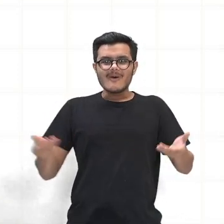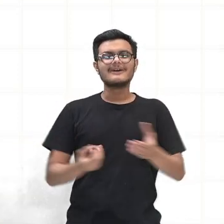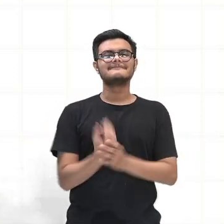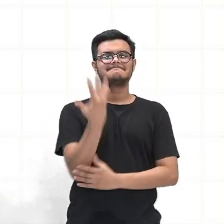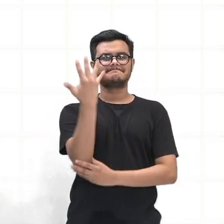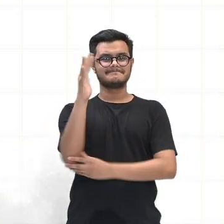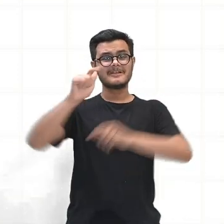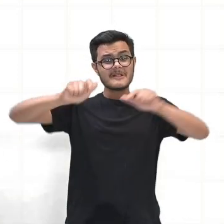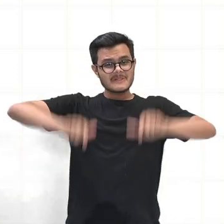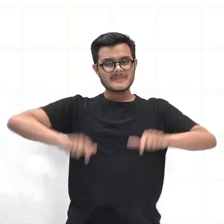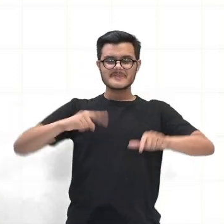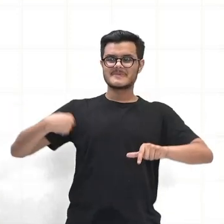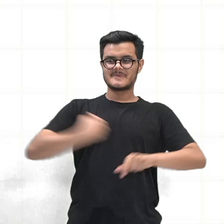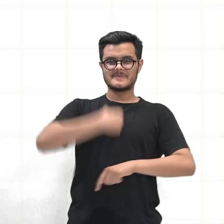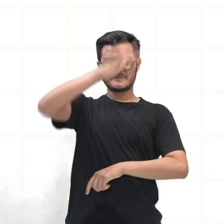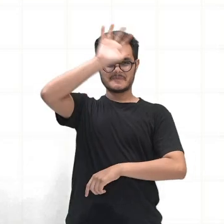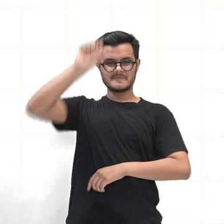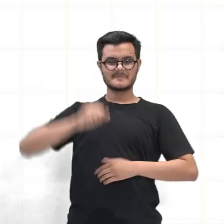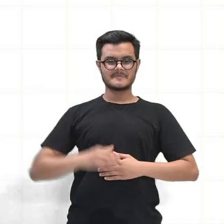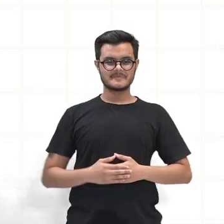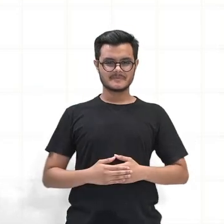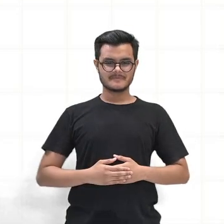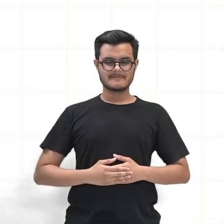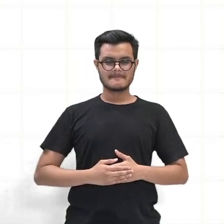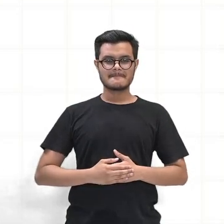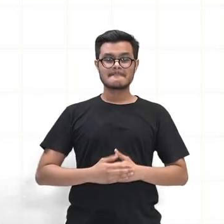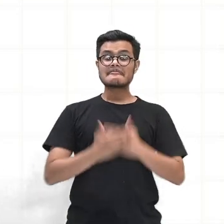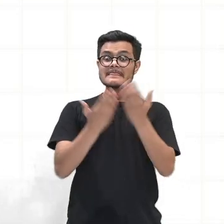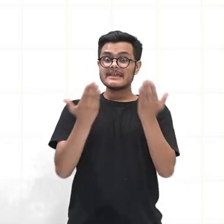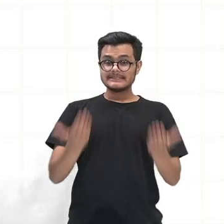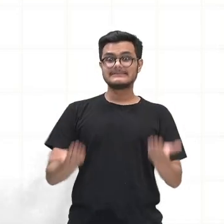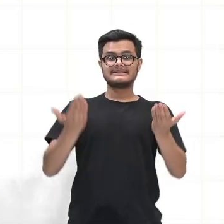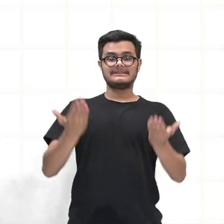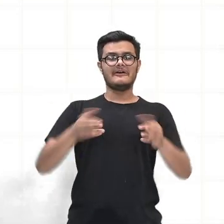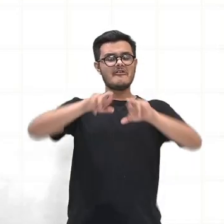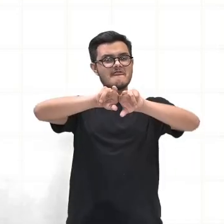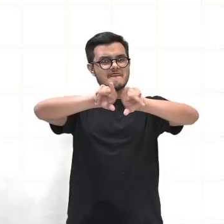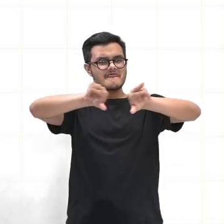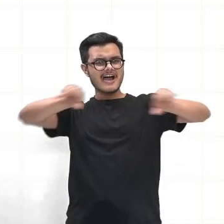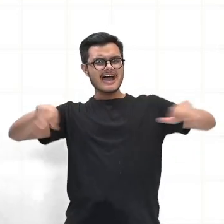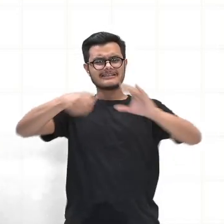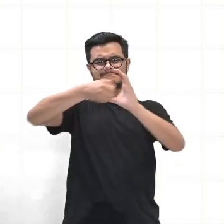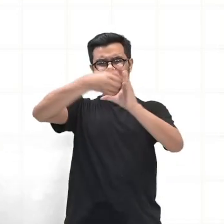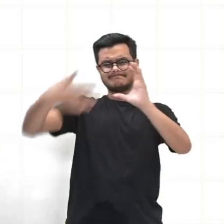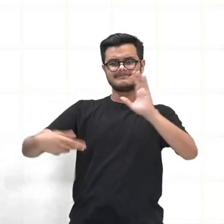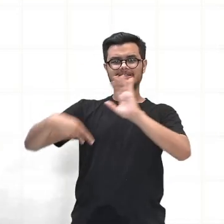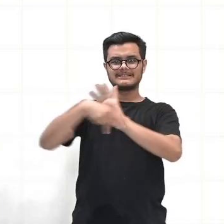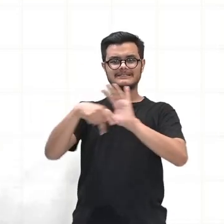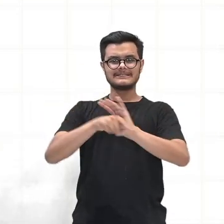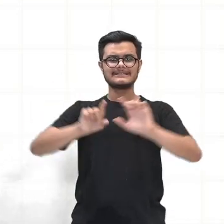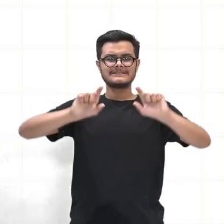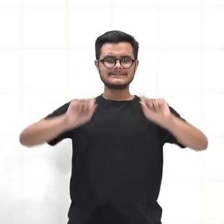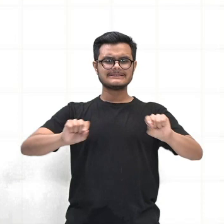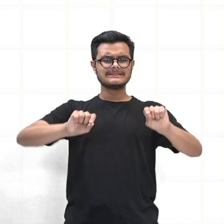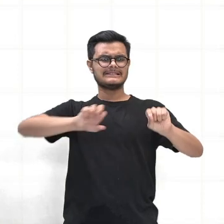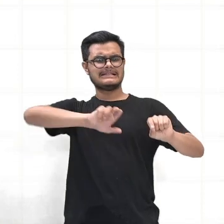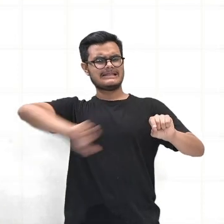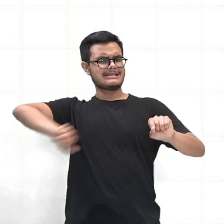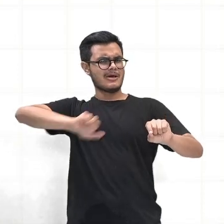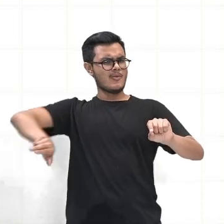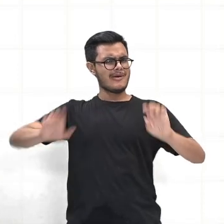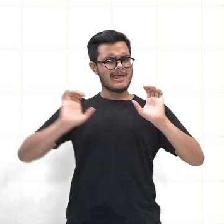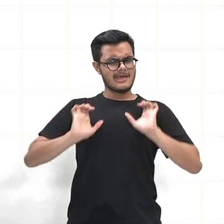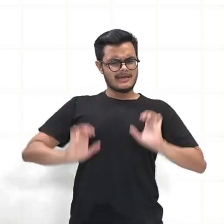nossa região, né? Olha só, essa diversidade étnica era expressa não apenas